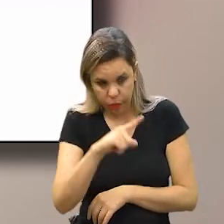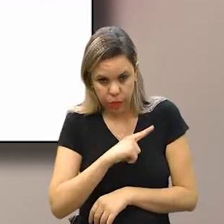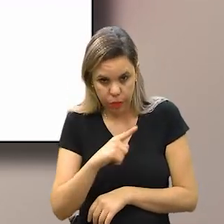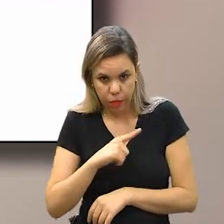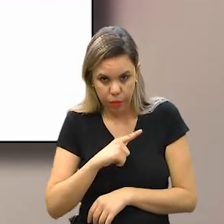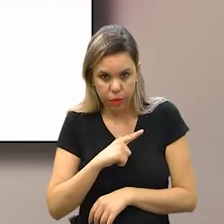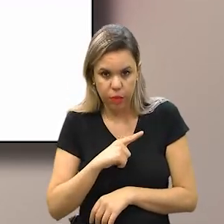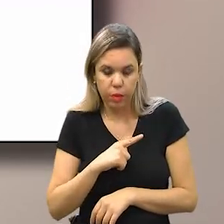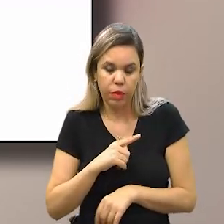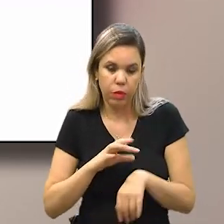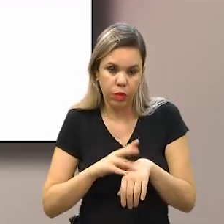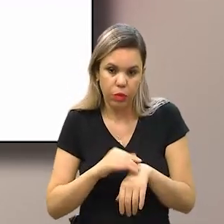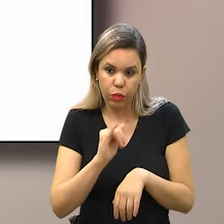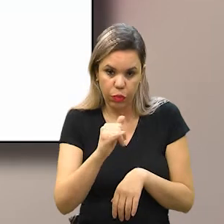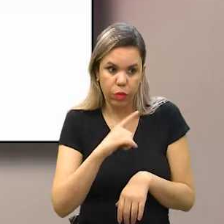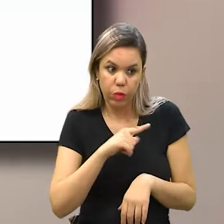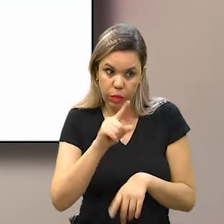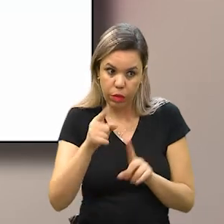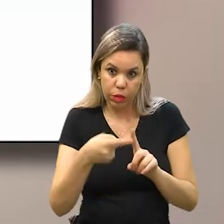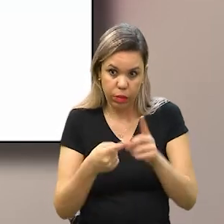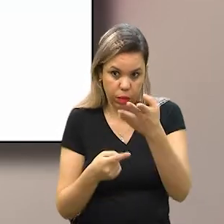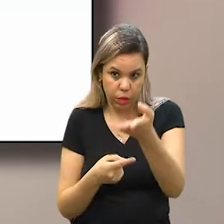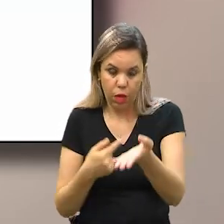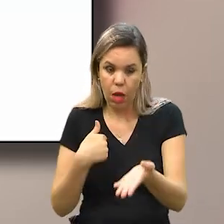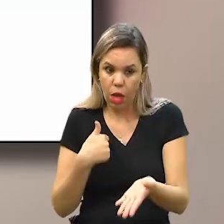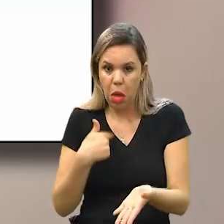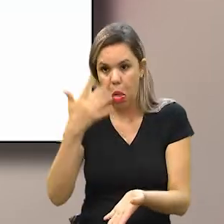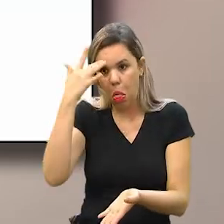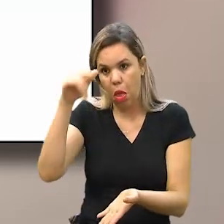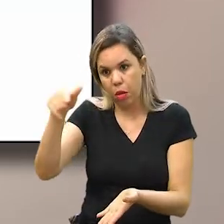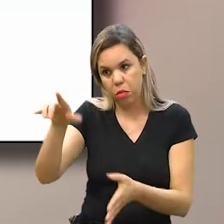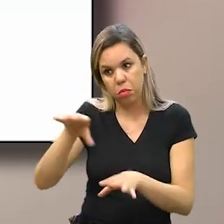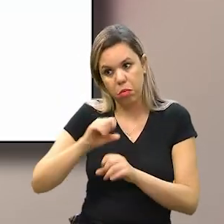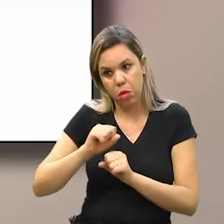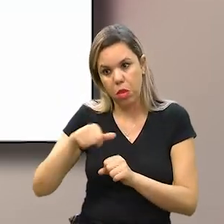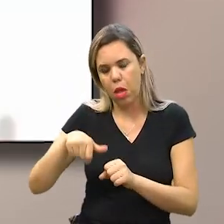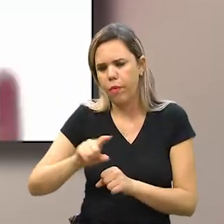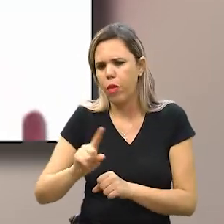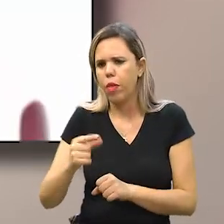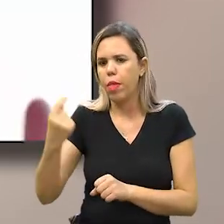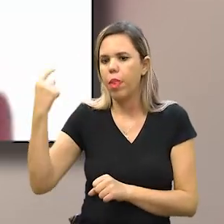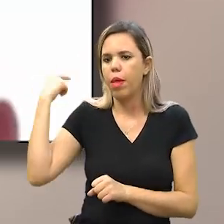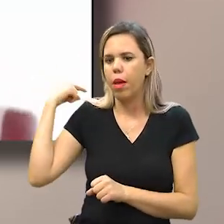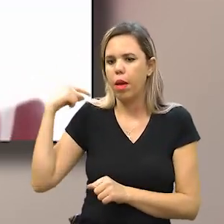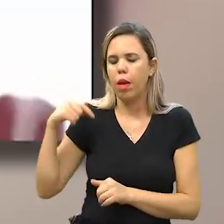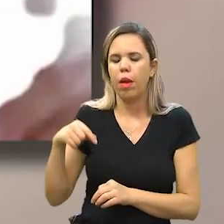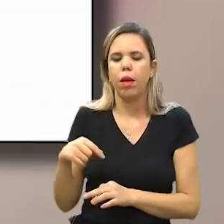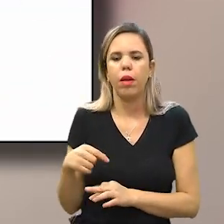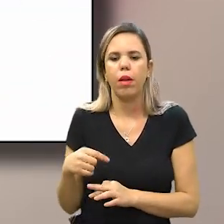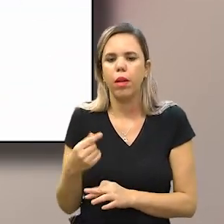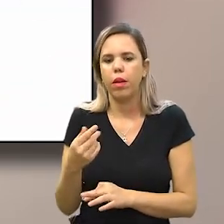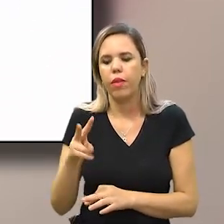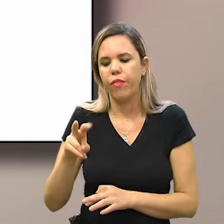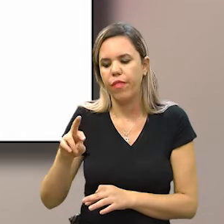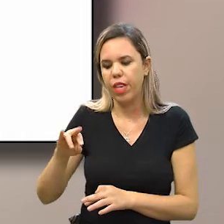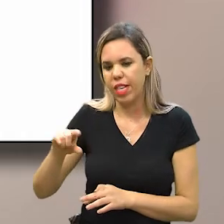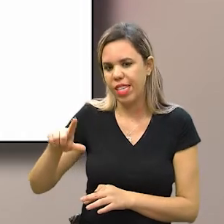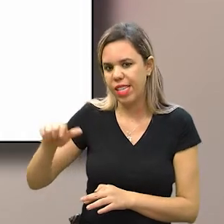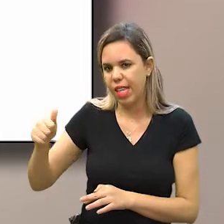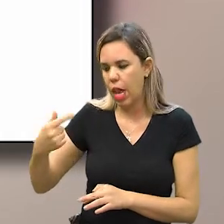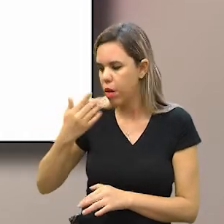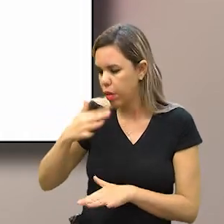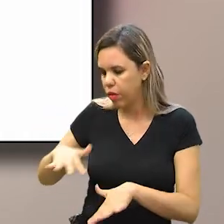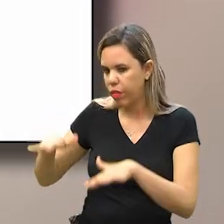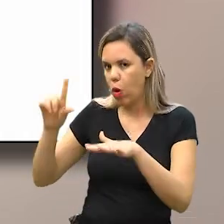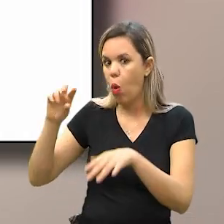a pessoa que está com herpes zoster, avisar que ela é grávida. Ó, como eu não sei se você teve ou não varicela na